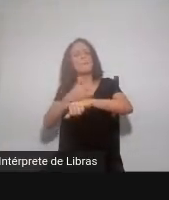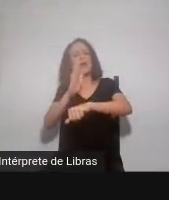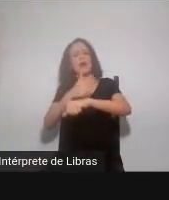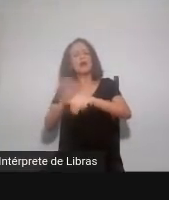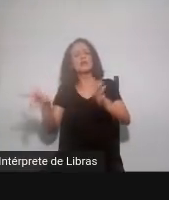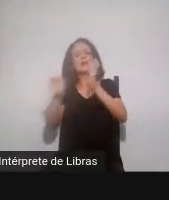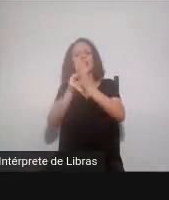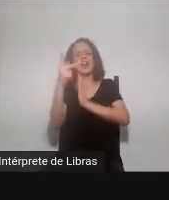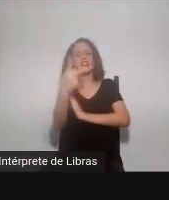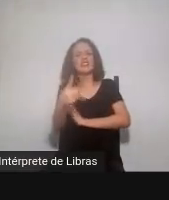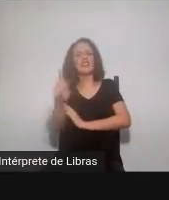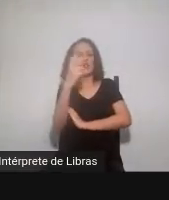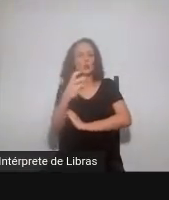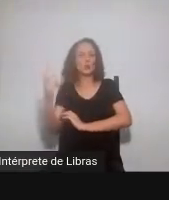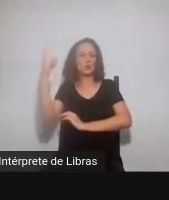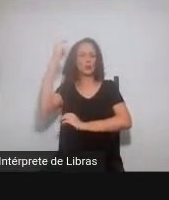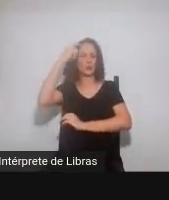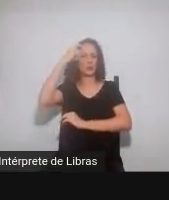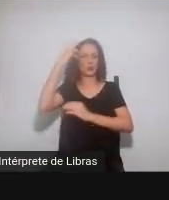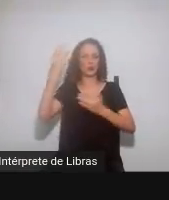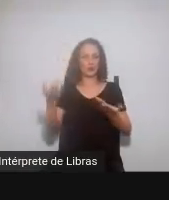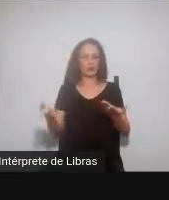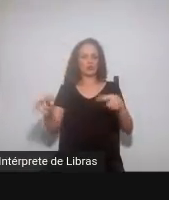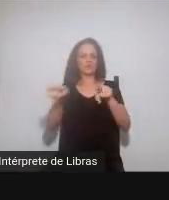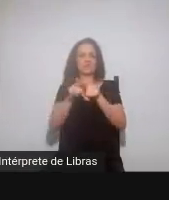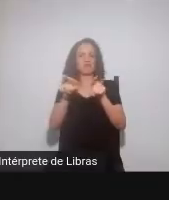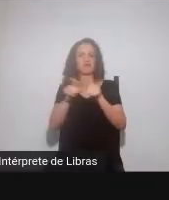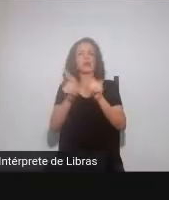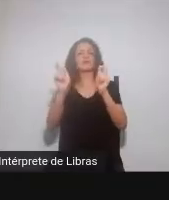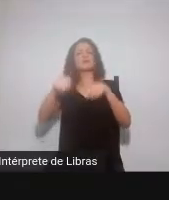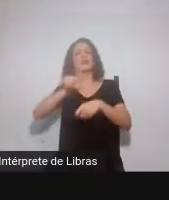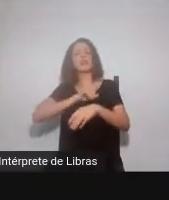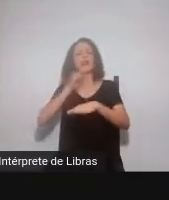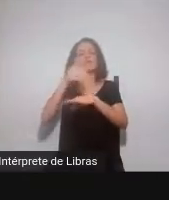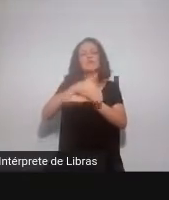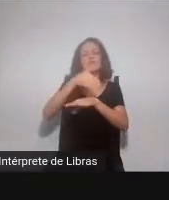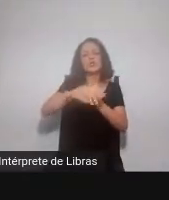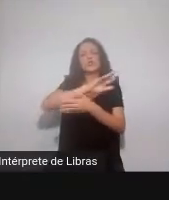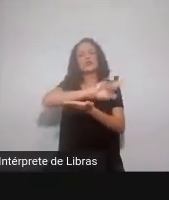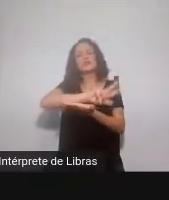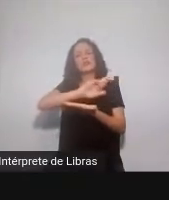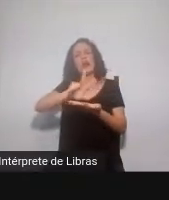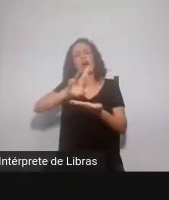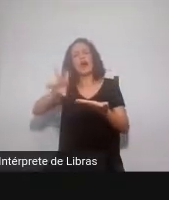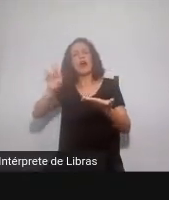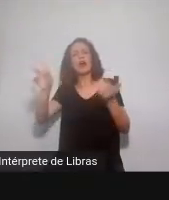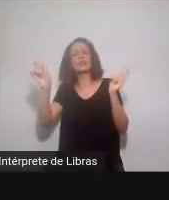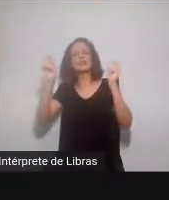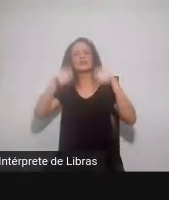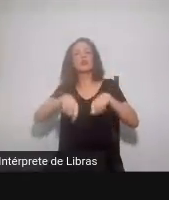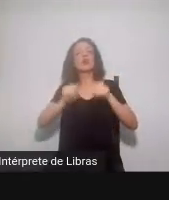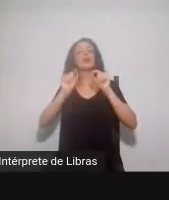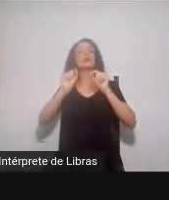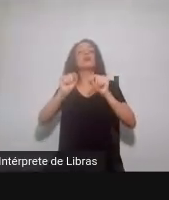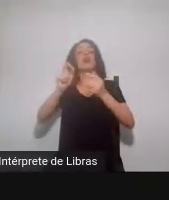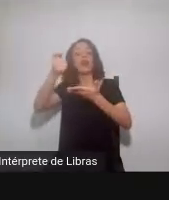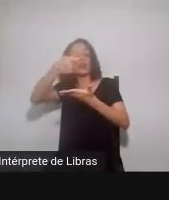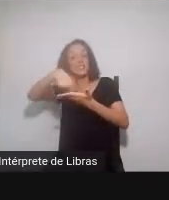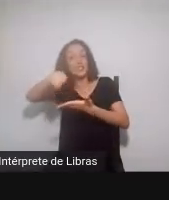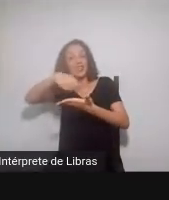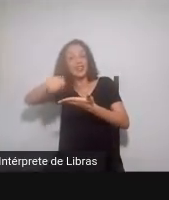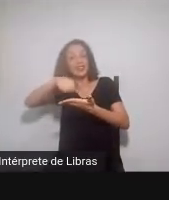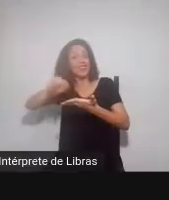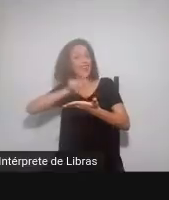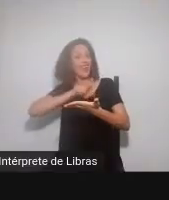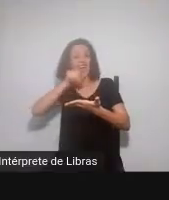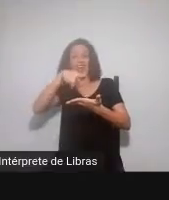de situações com diversos tipos de objetos sociais nos quais a escrita circula e se